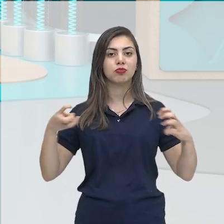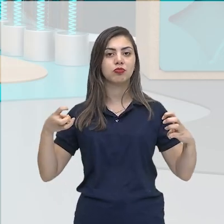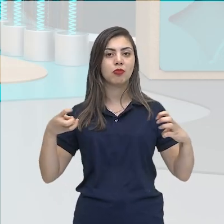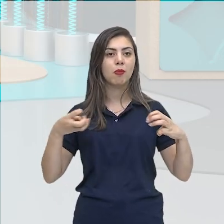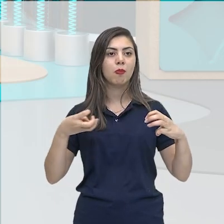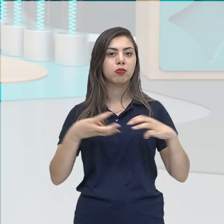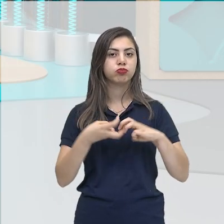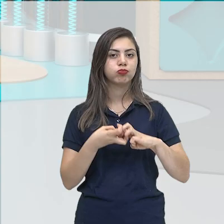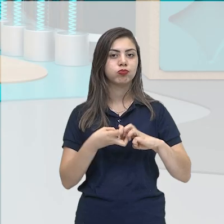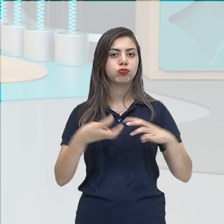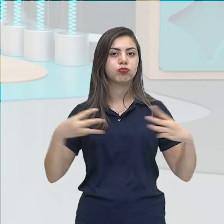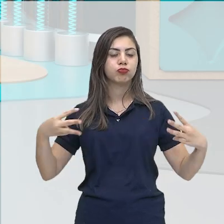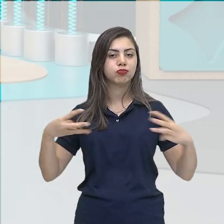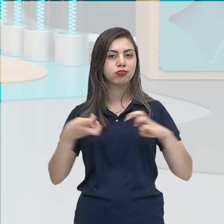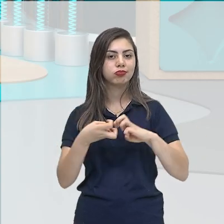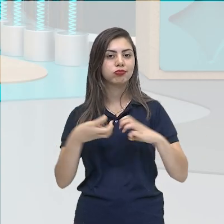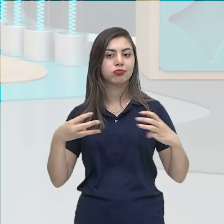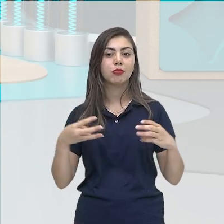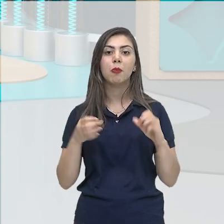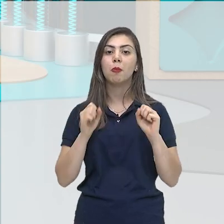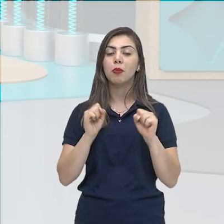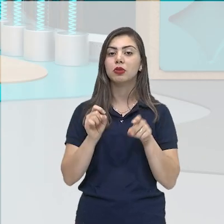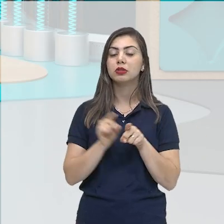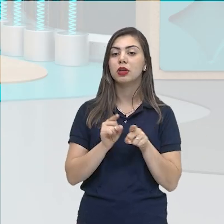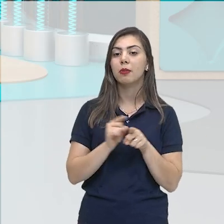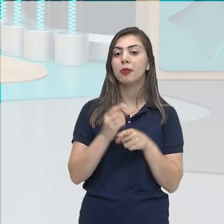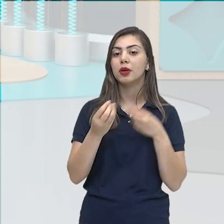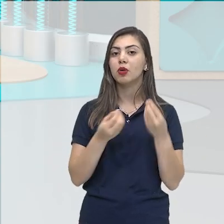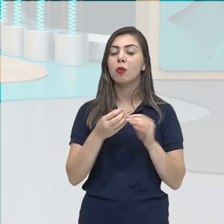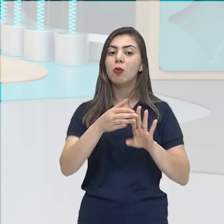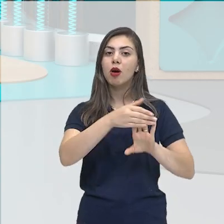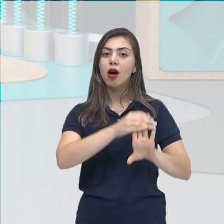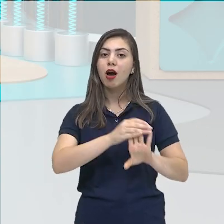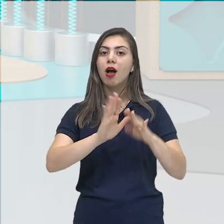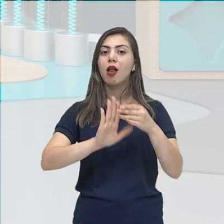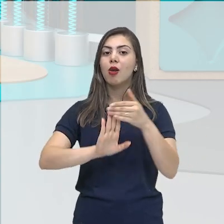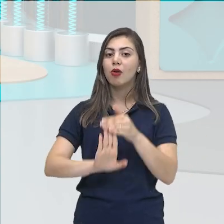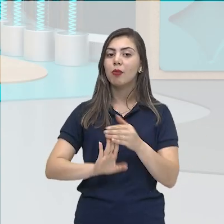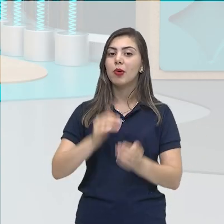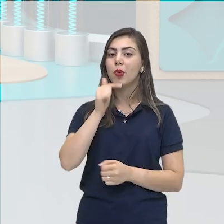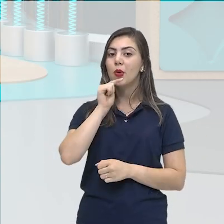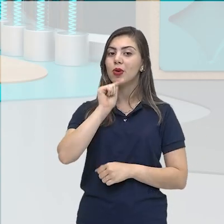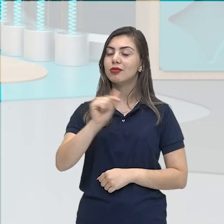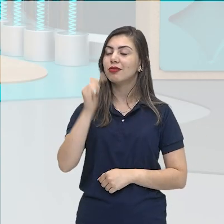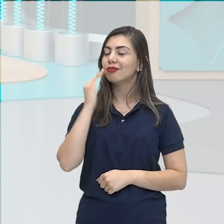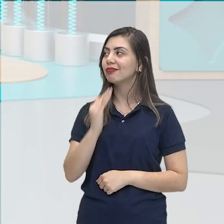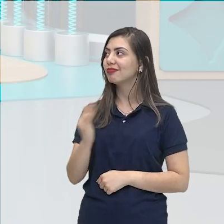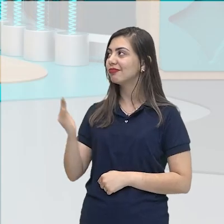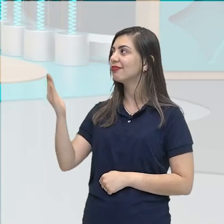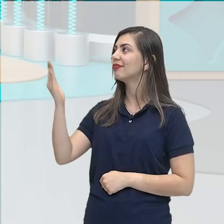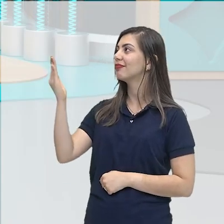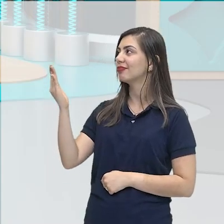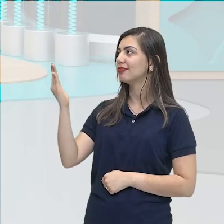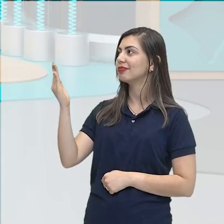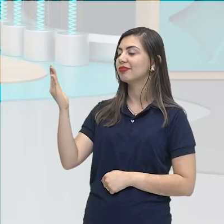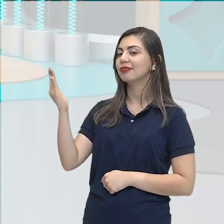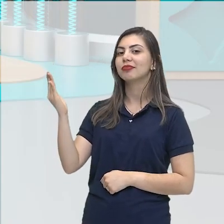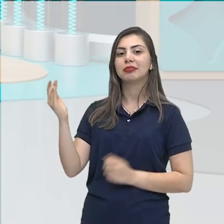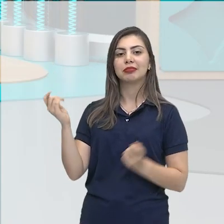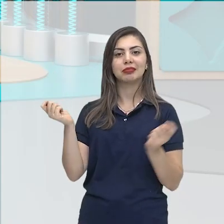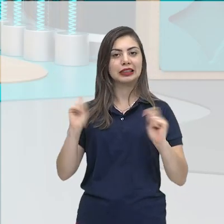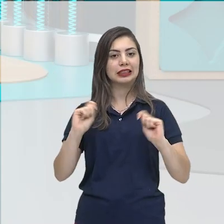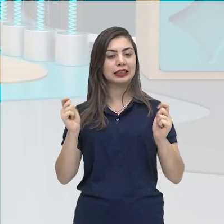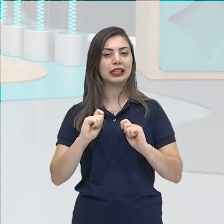grupos musculares, podendo ainda ser usados para a parte de alongamento, para forçar, para intensificar